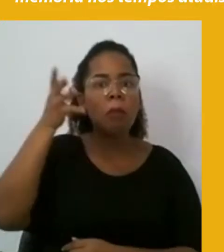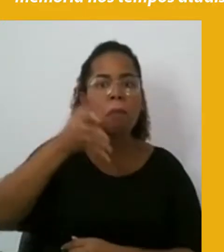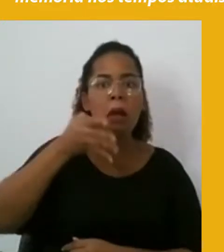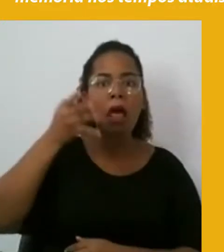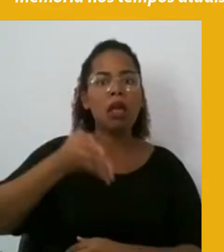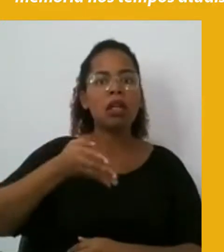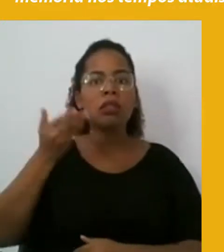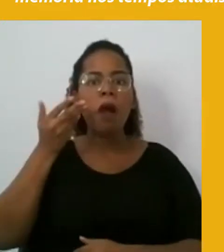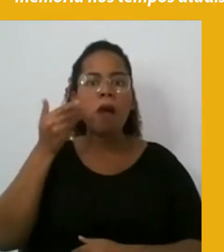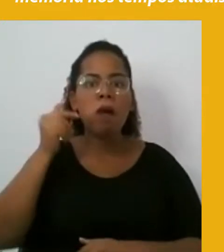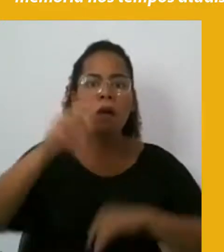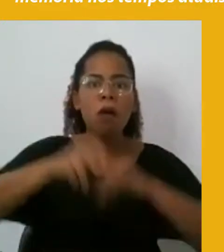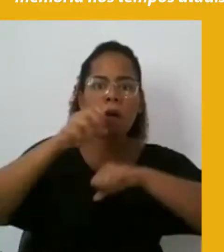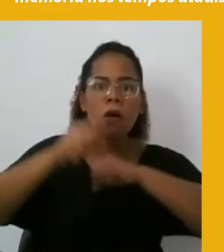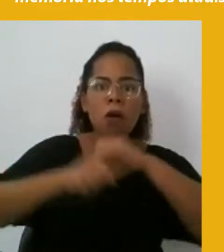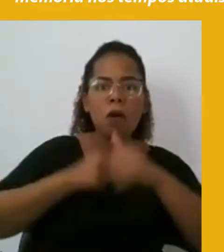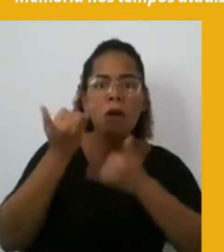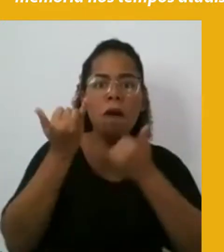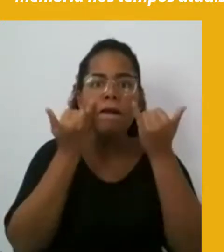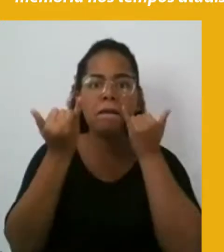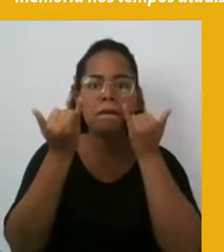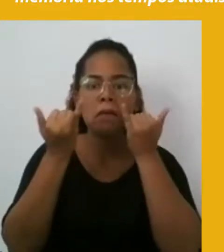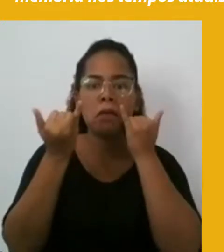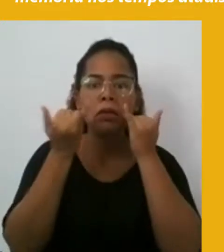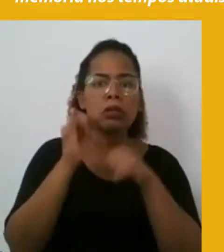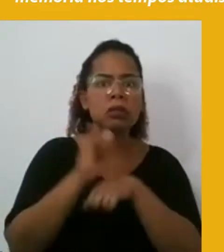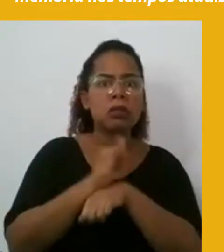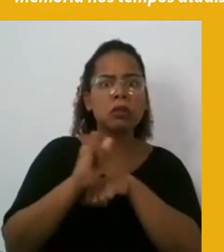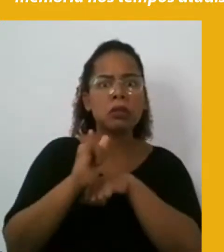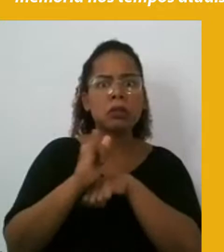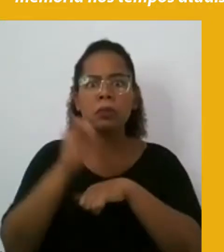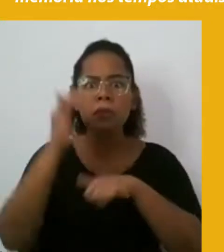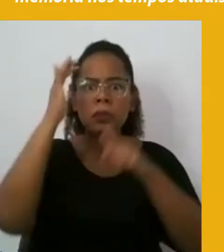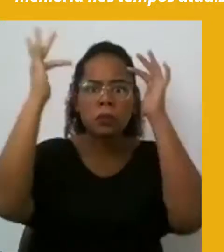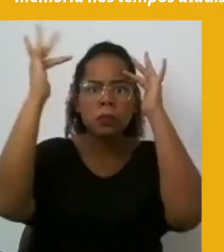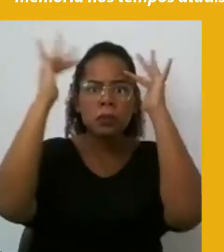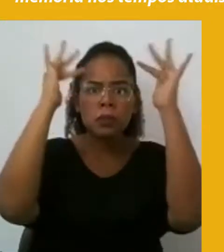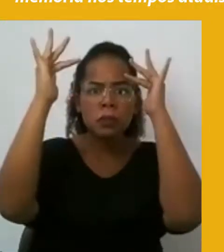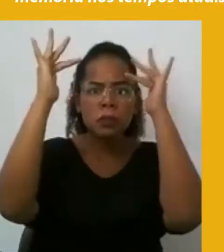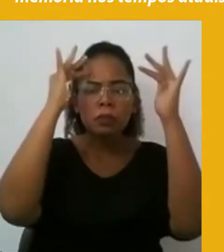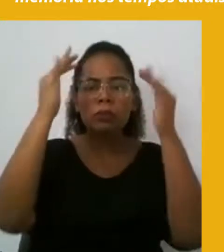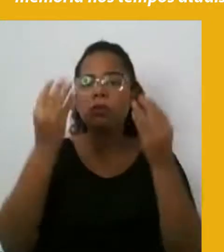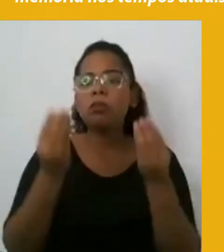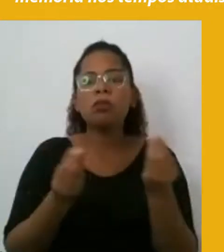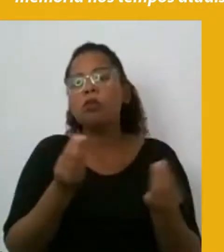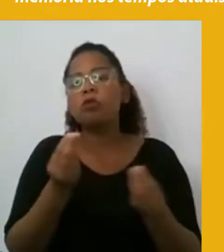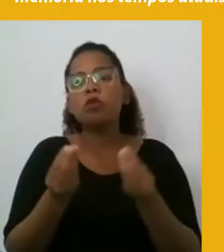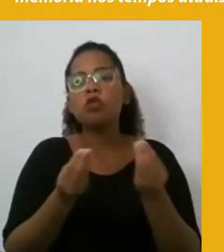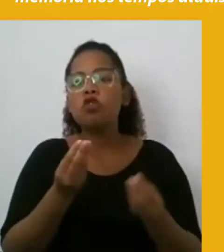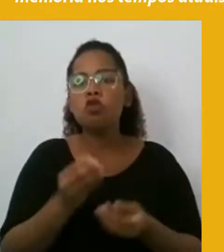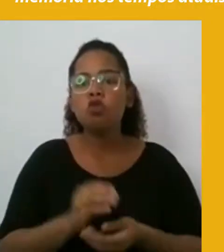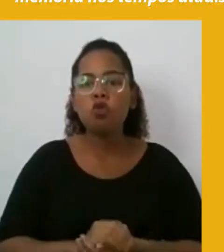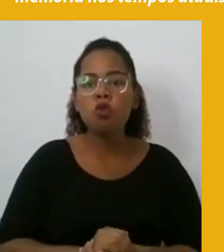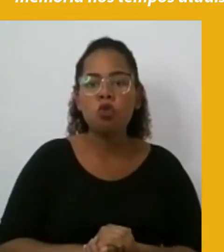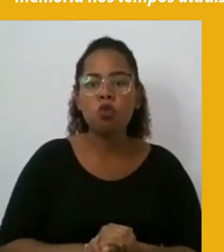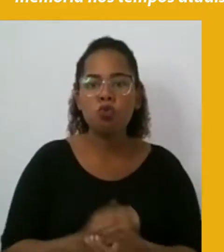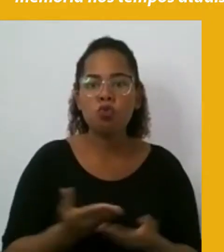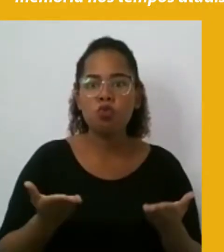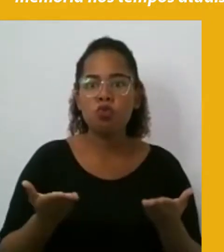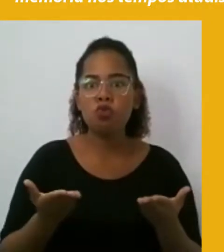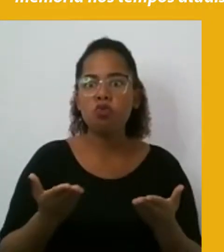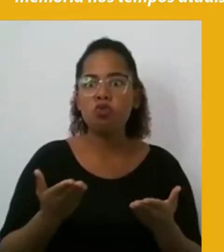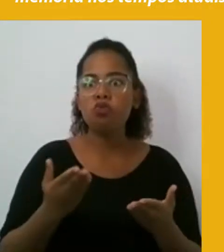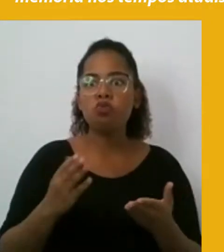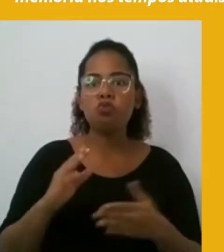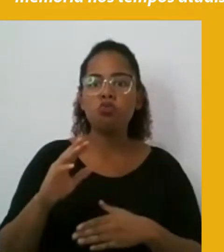buscar, porque eu já tinha lido alguma coisa, buscar o que, de fato, porque quando a gente está tratando de essas consequências, esses